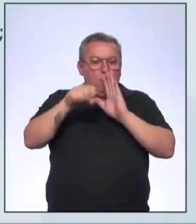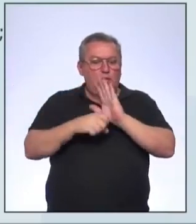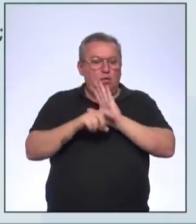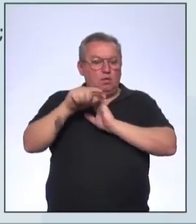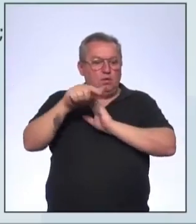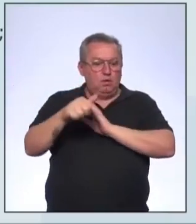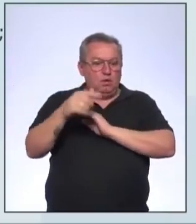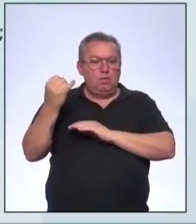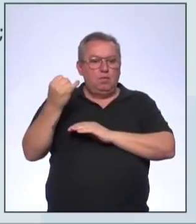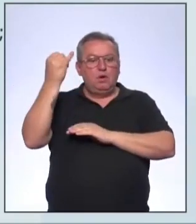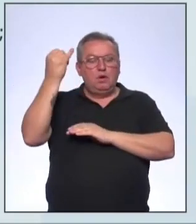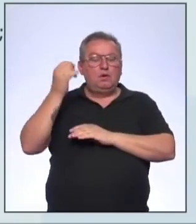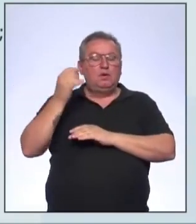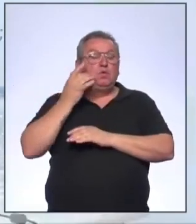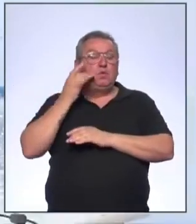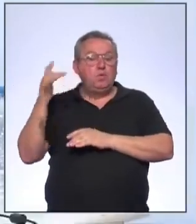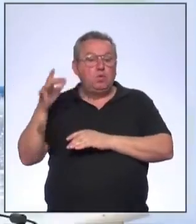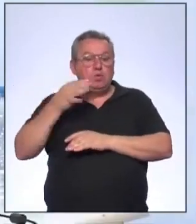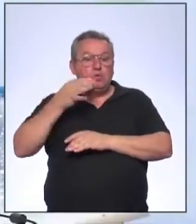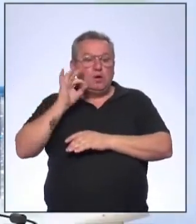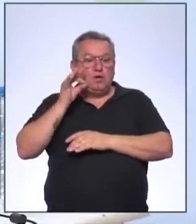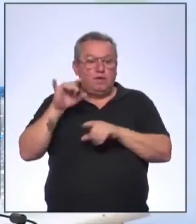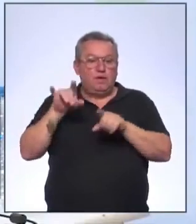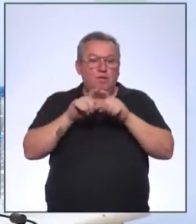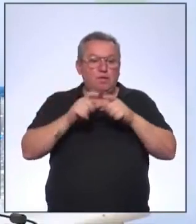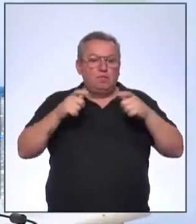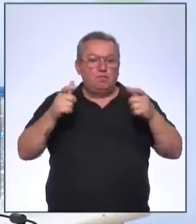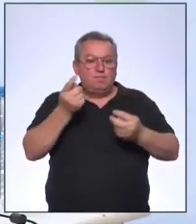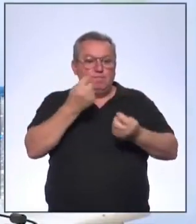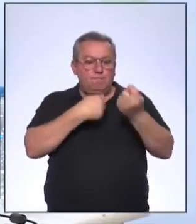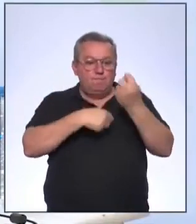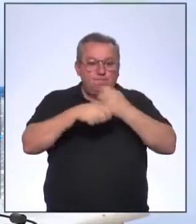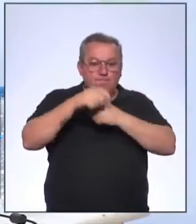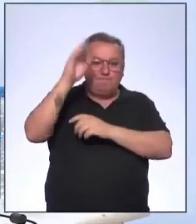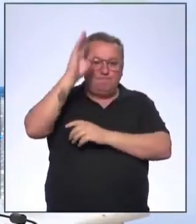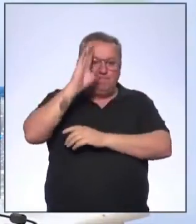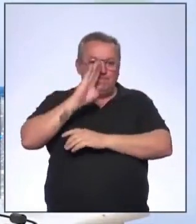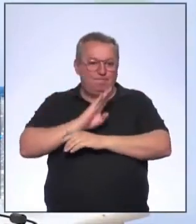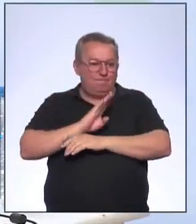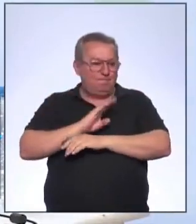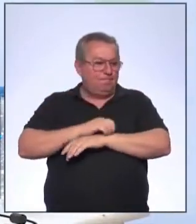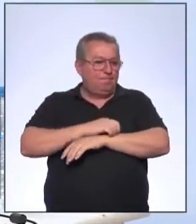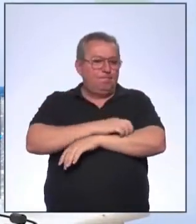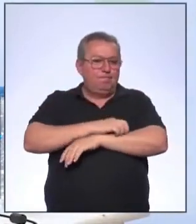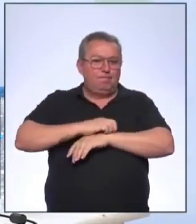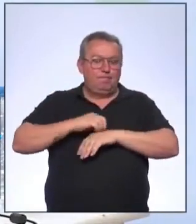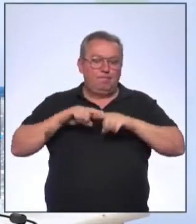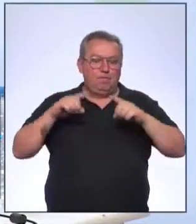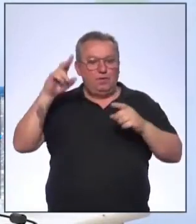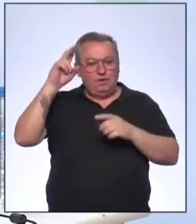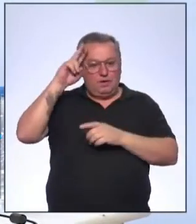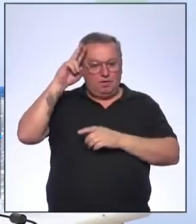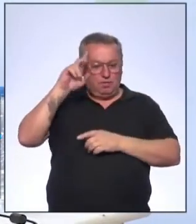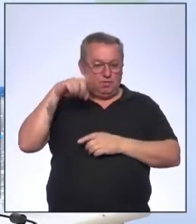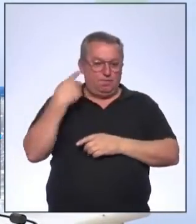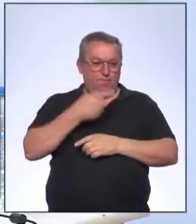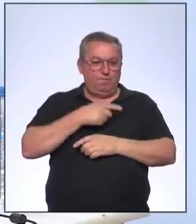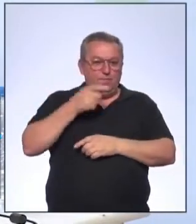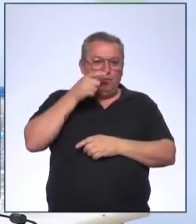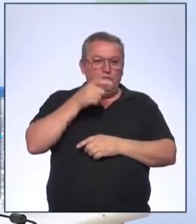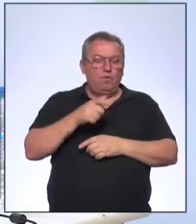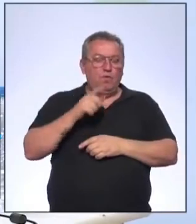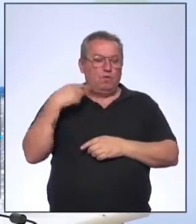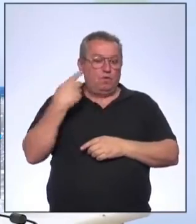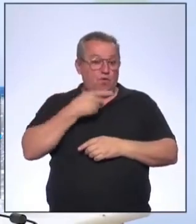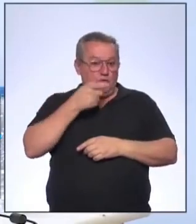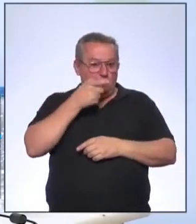importância do ouro e do café e a expansão do território e da economia brasileira. Então, essa retomada aí, estamos retratando o que nós